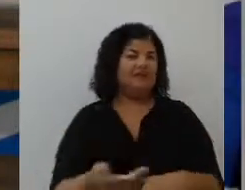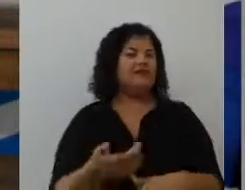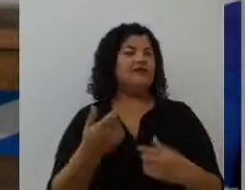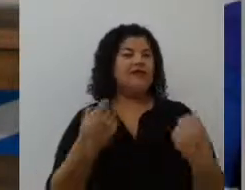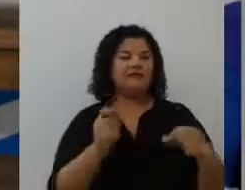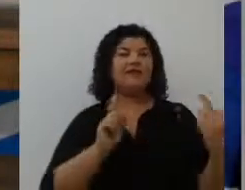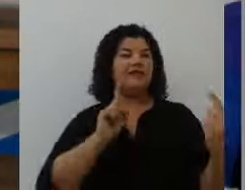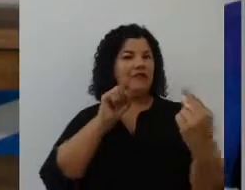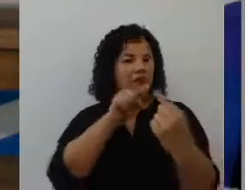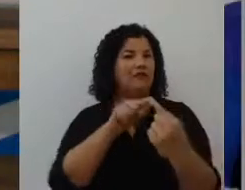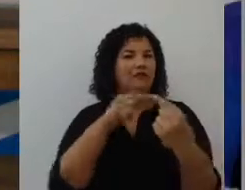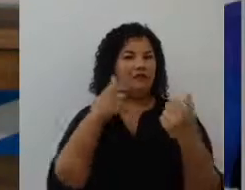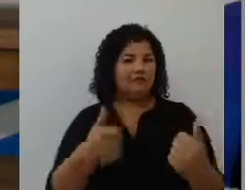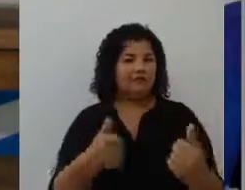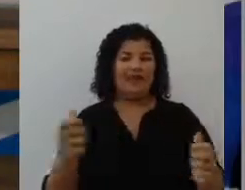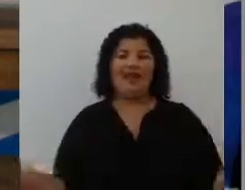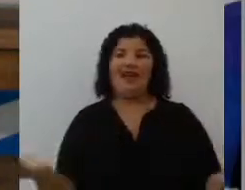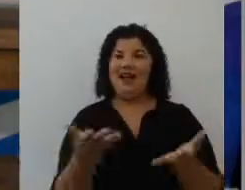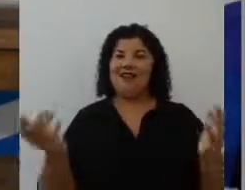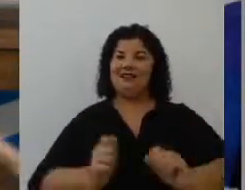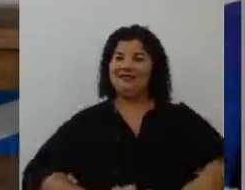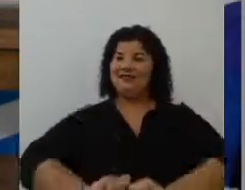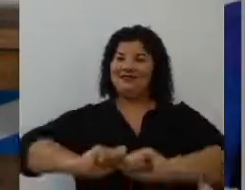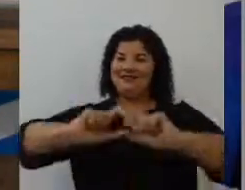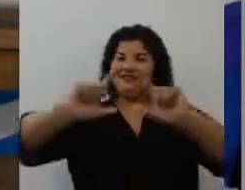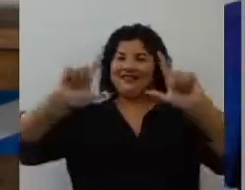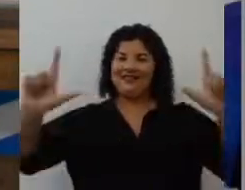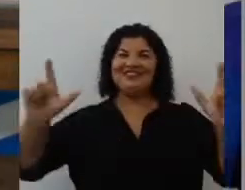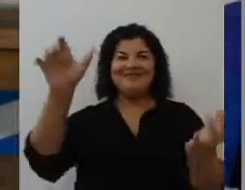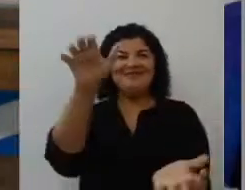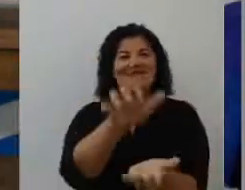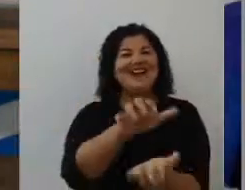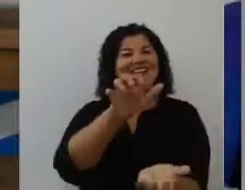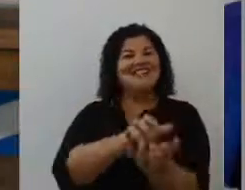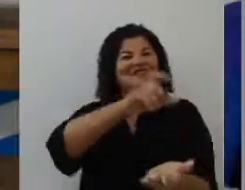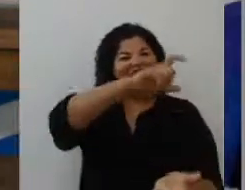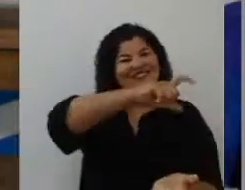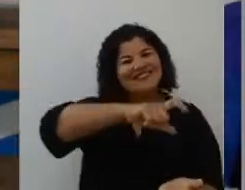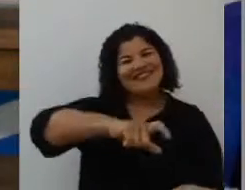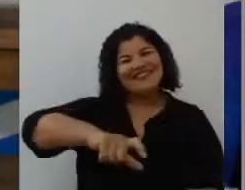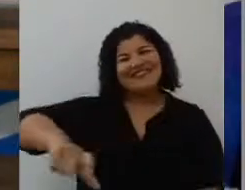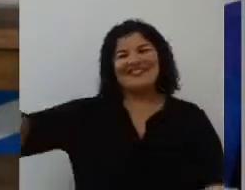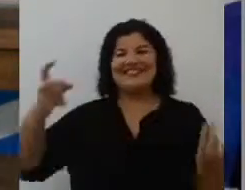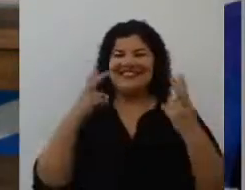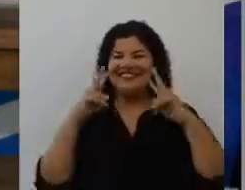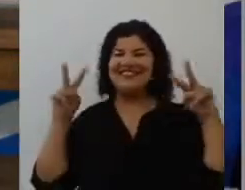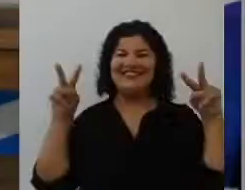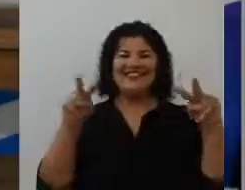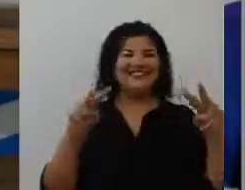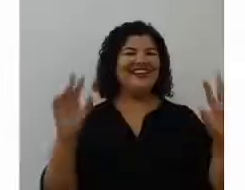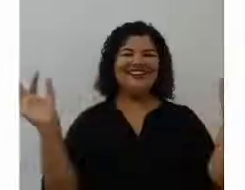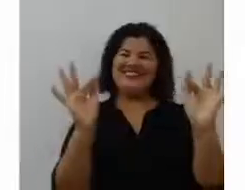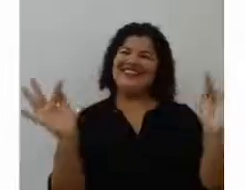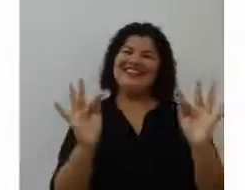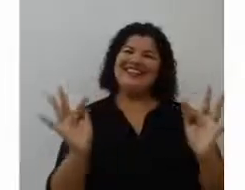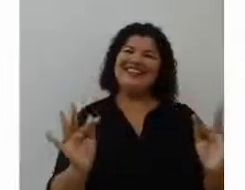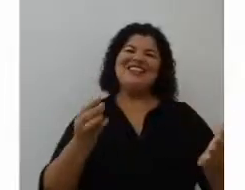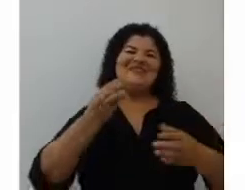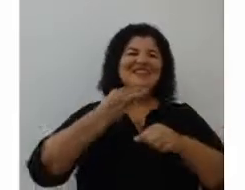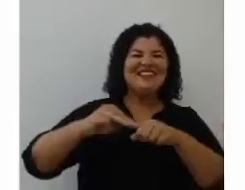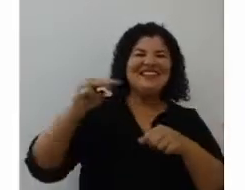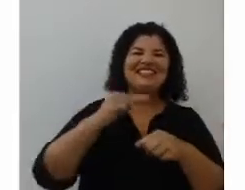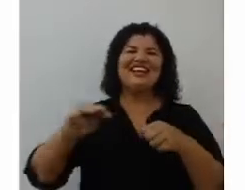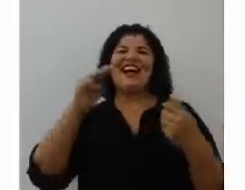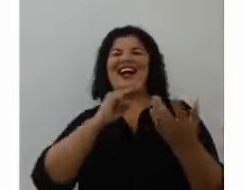partir de agora, em tela cheia, para o estado de Pernambuco inteiro ver. Eu estou muito feliz com as mensagens, com todo